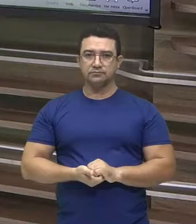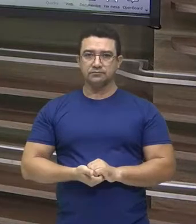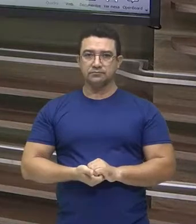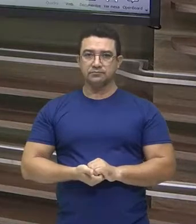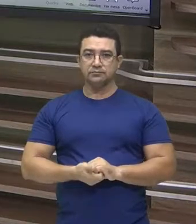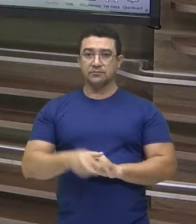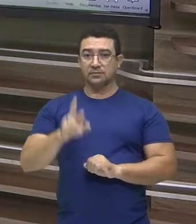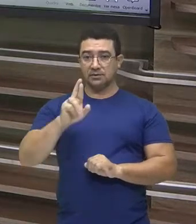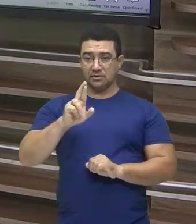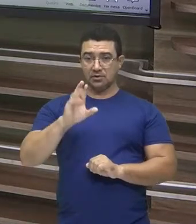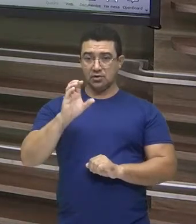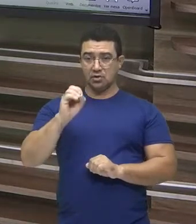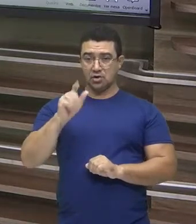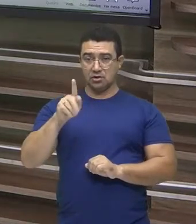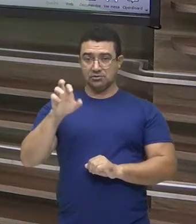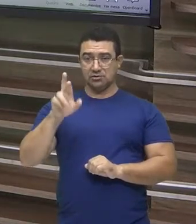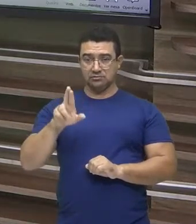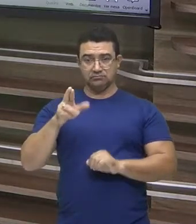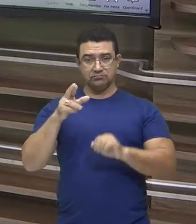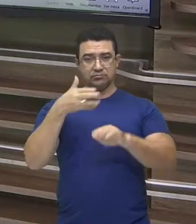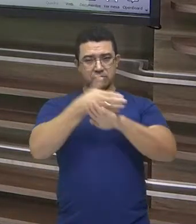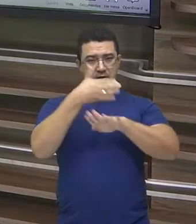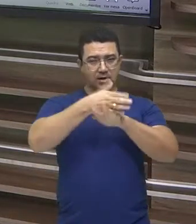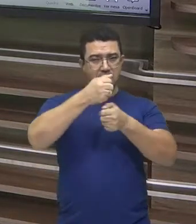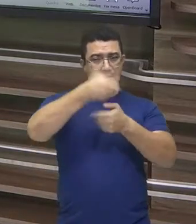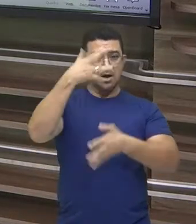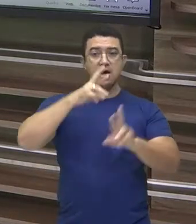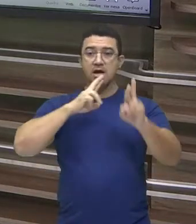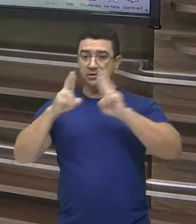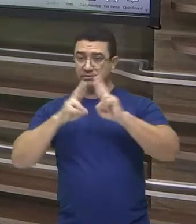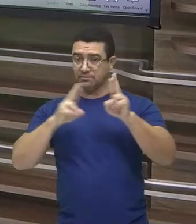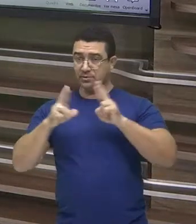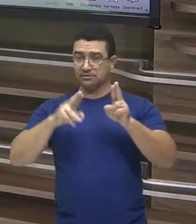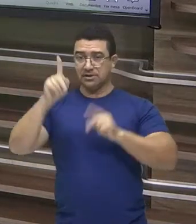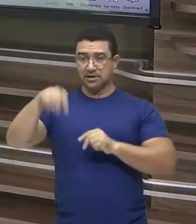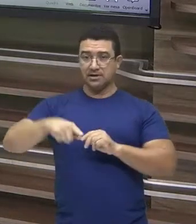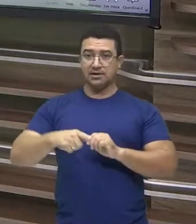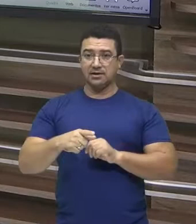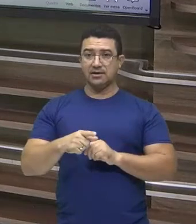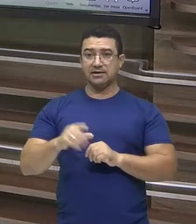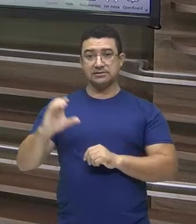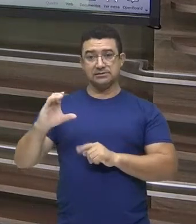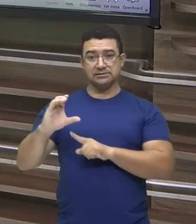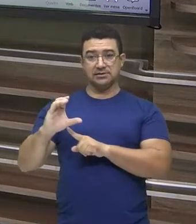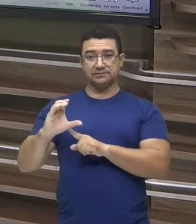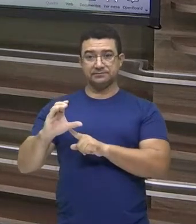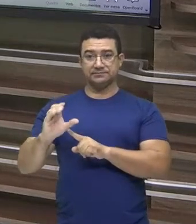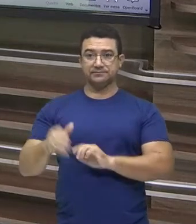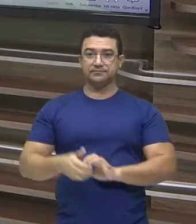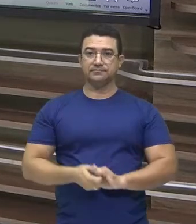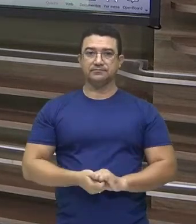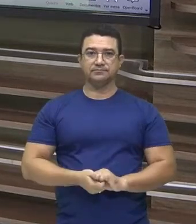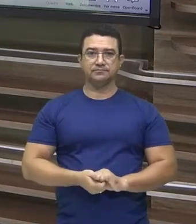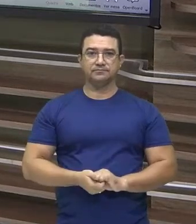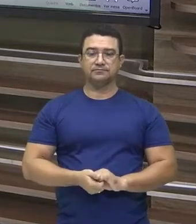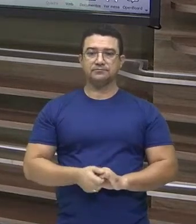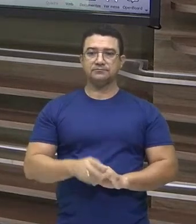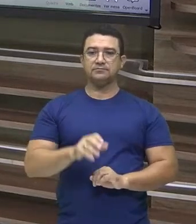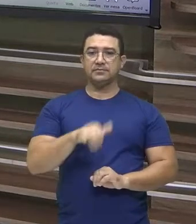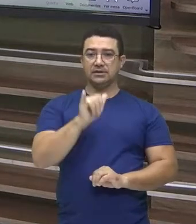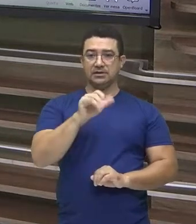O Roger Alex está enviando para a gente que a resposta correta é a letra C. A